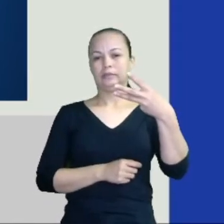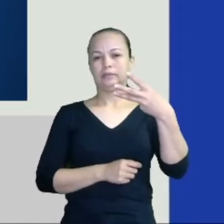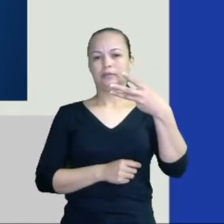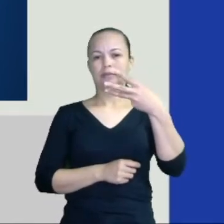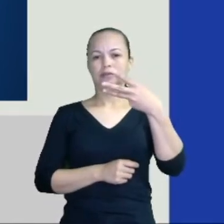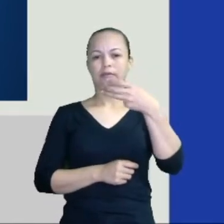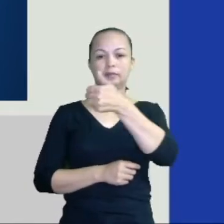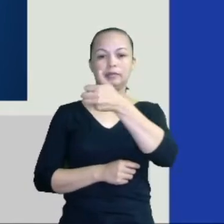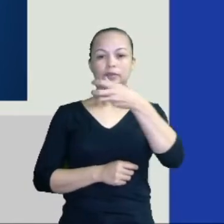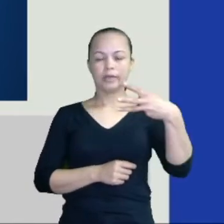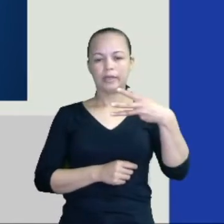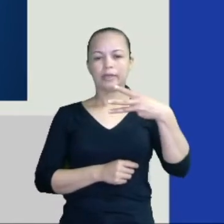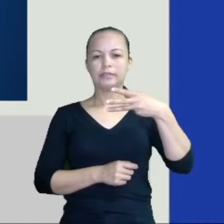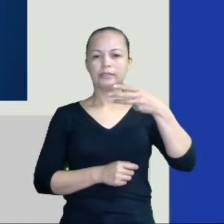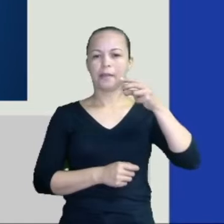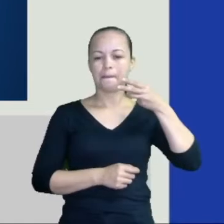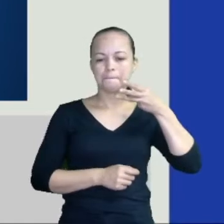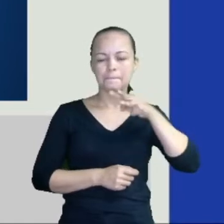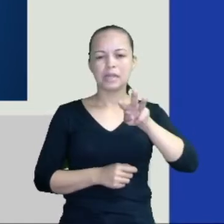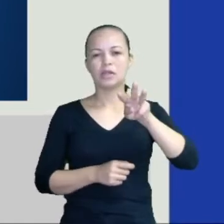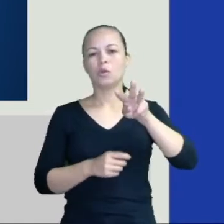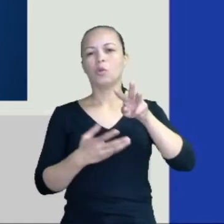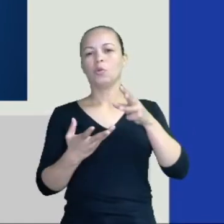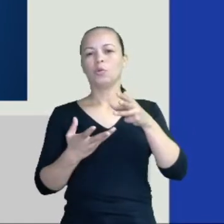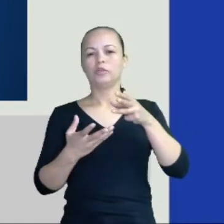confirmados. O país tinha